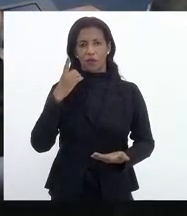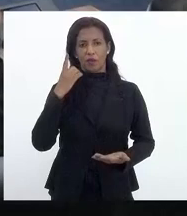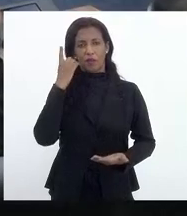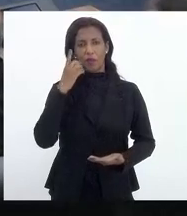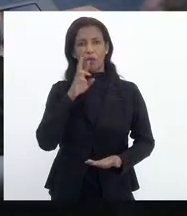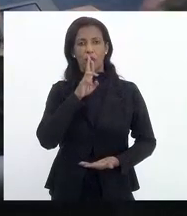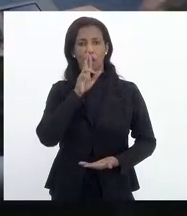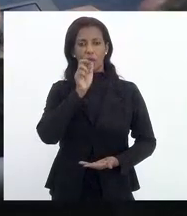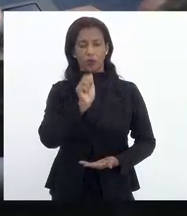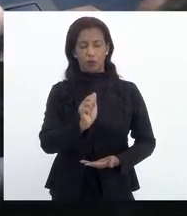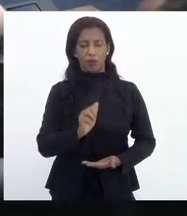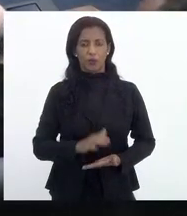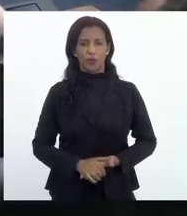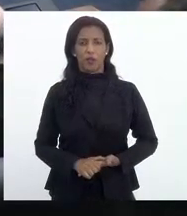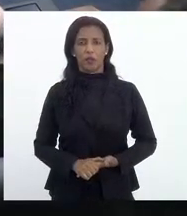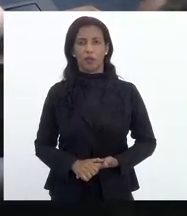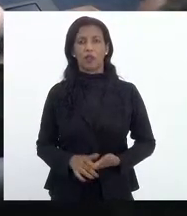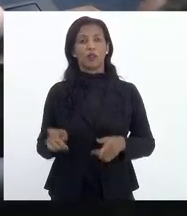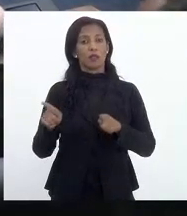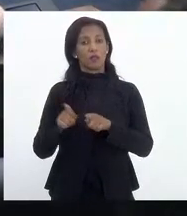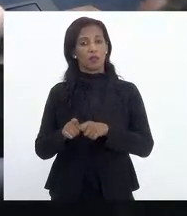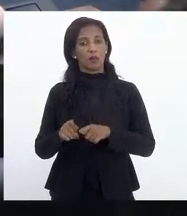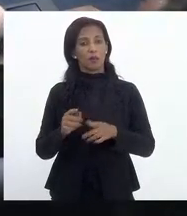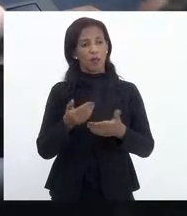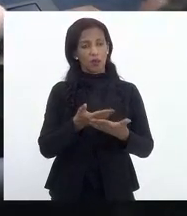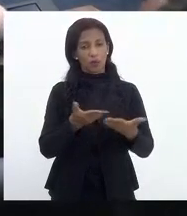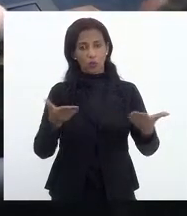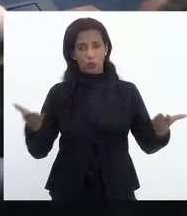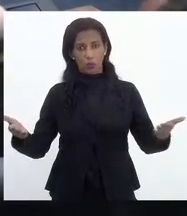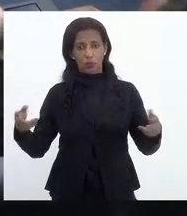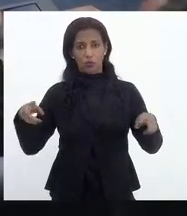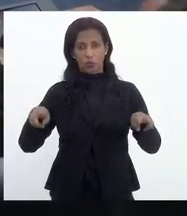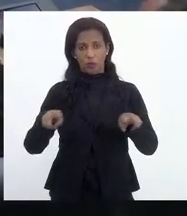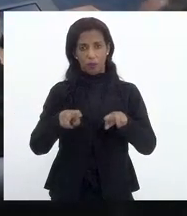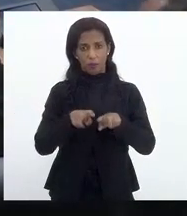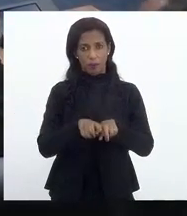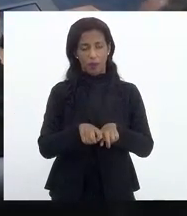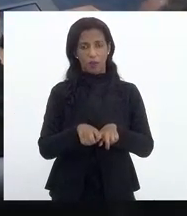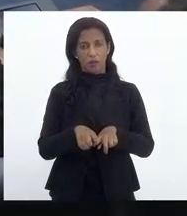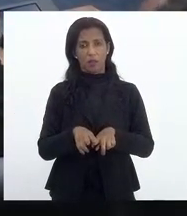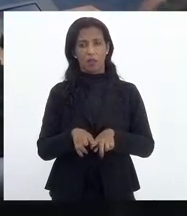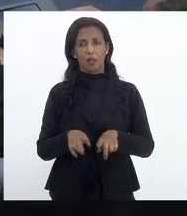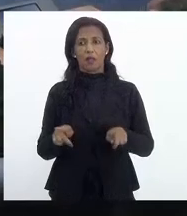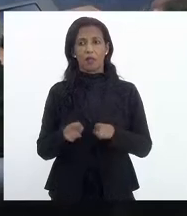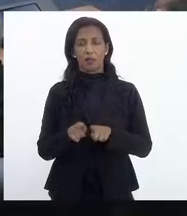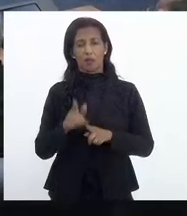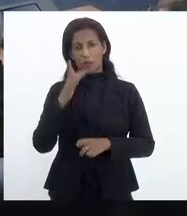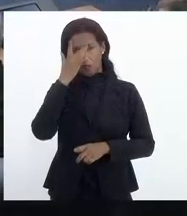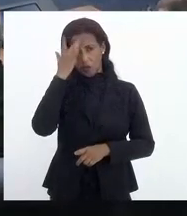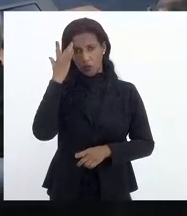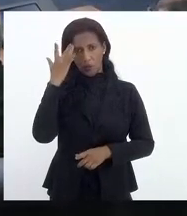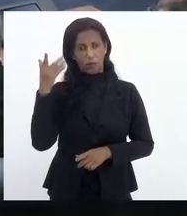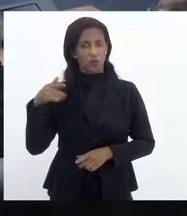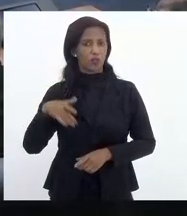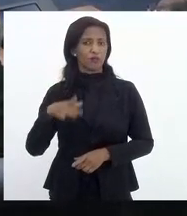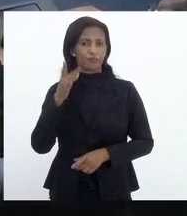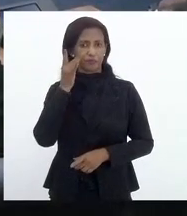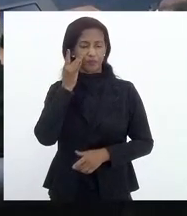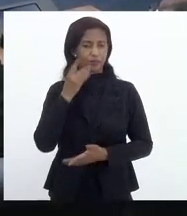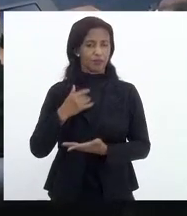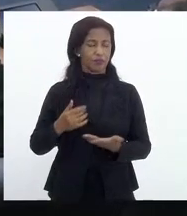Amorim na ocasião comprimento os demais componentes da mesa assim como todos os presentes